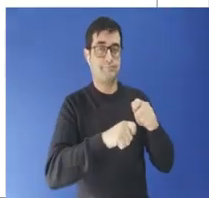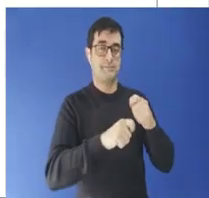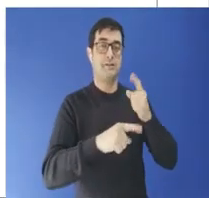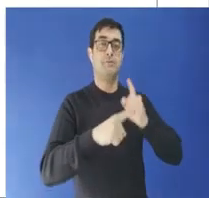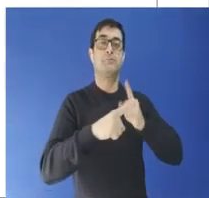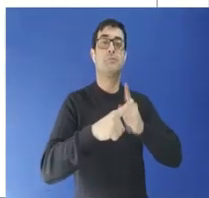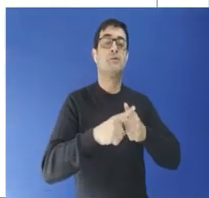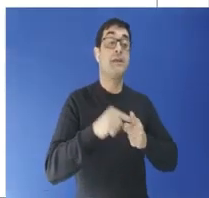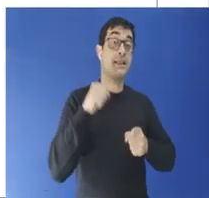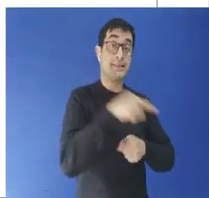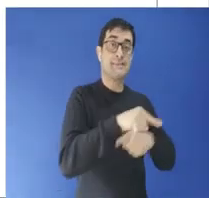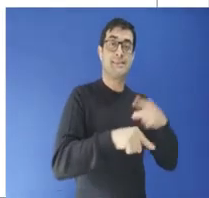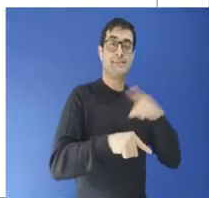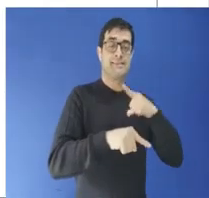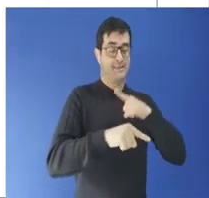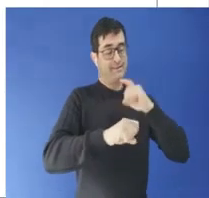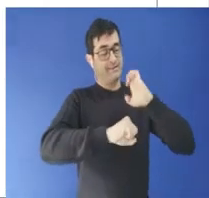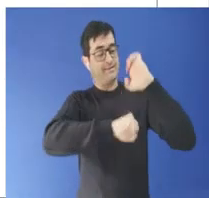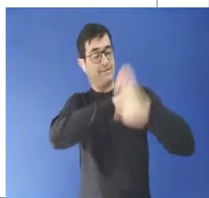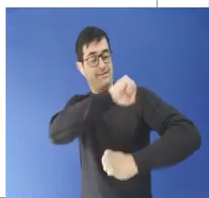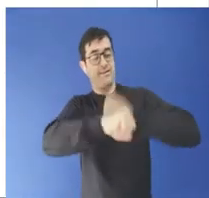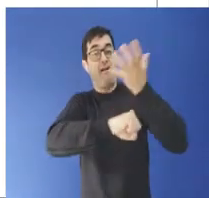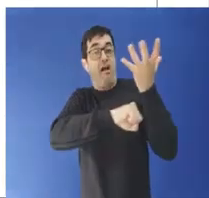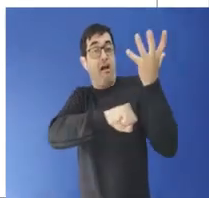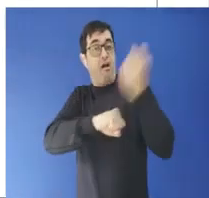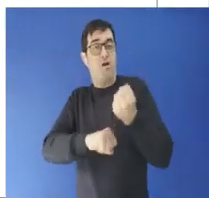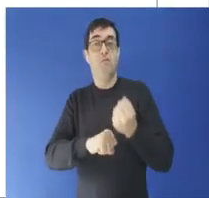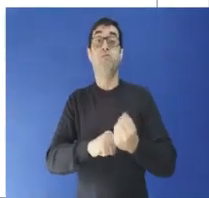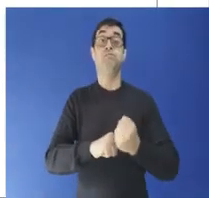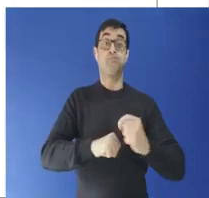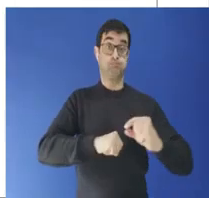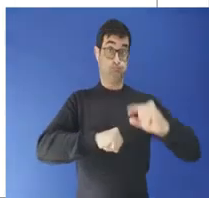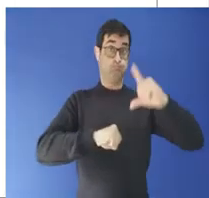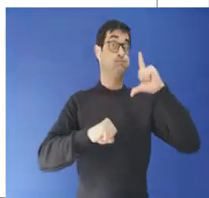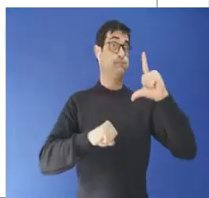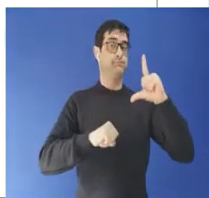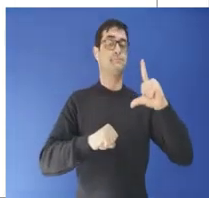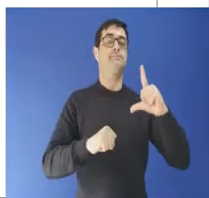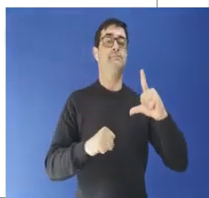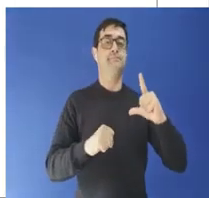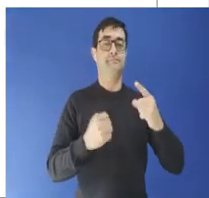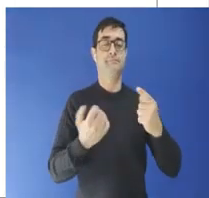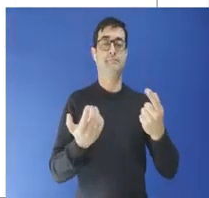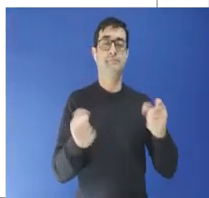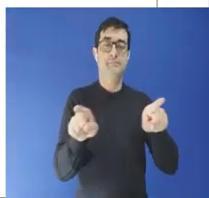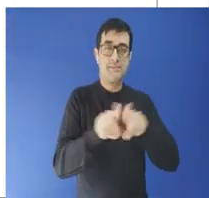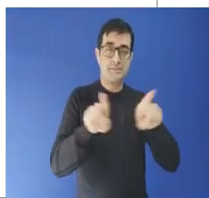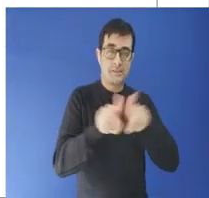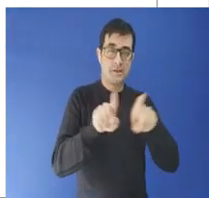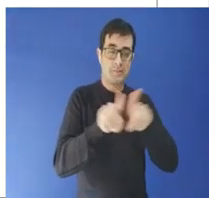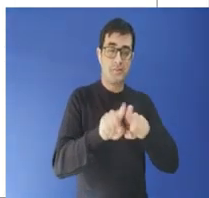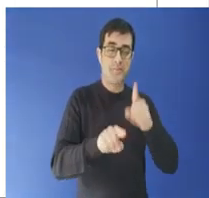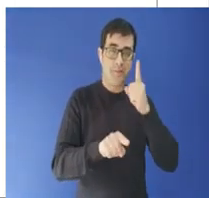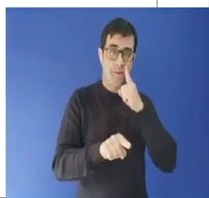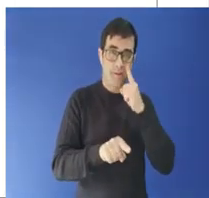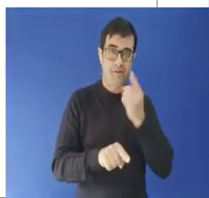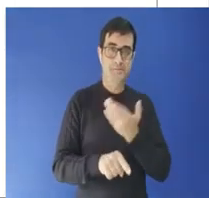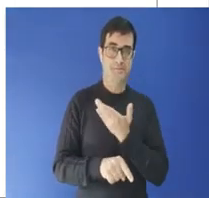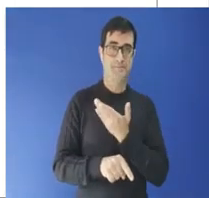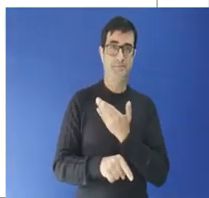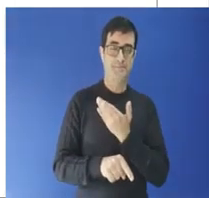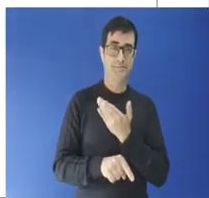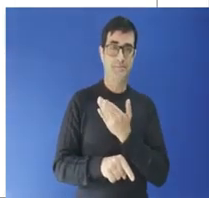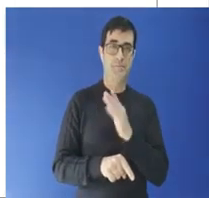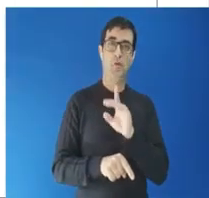nuclear efetiva, uma maior carga nuclear efetiva, tendo em vista que eles estão para o lado direito da